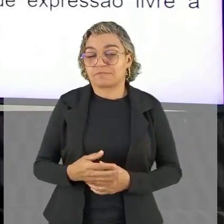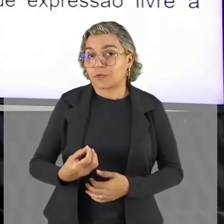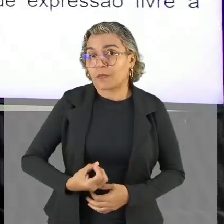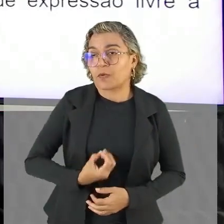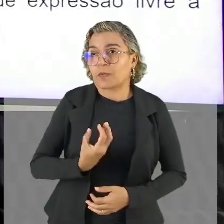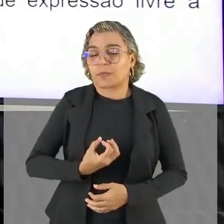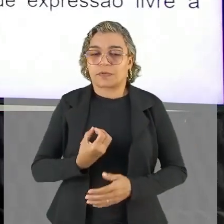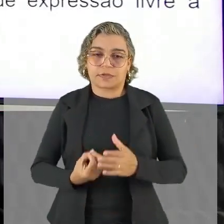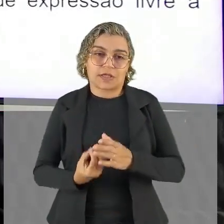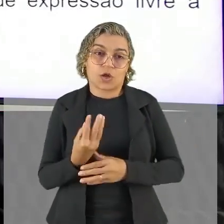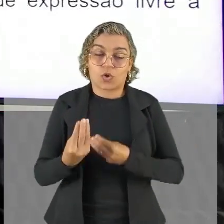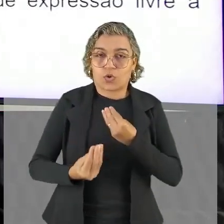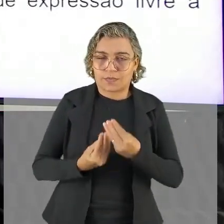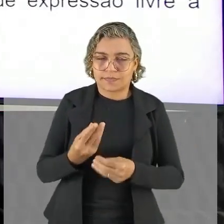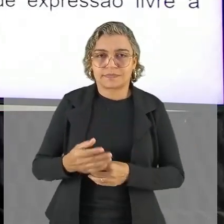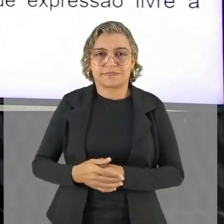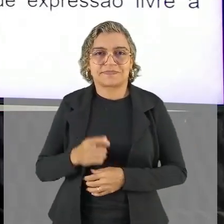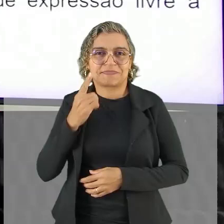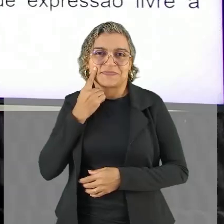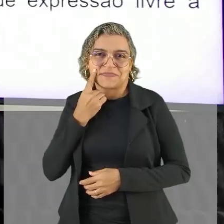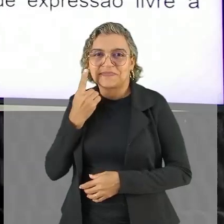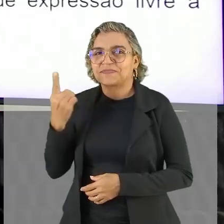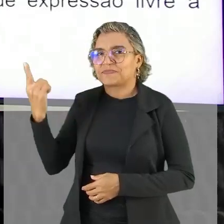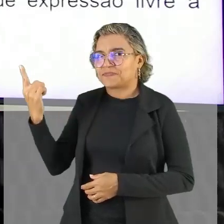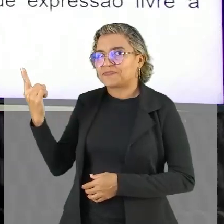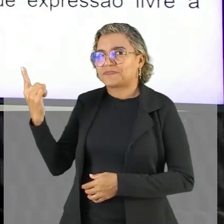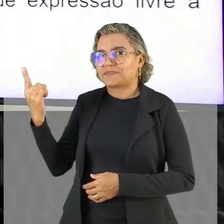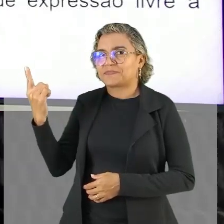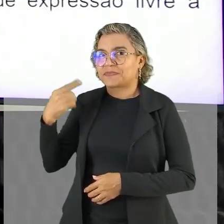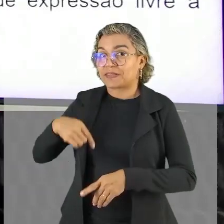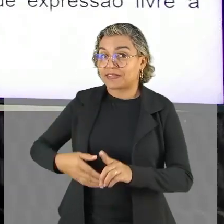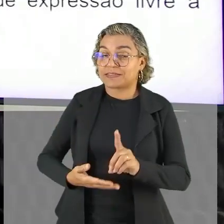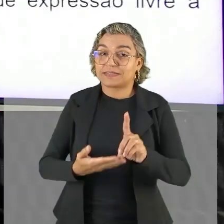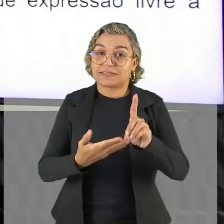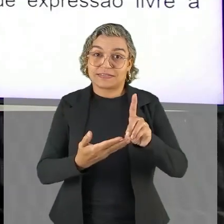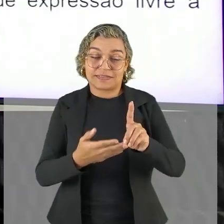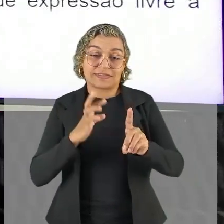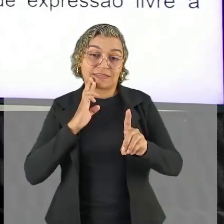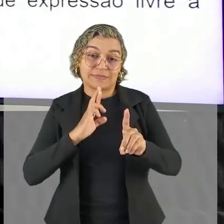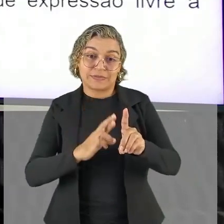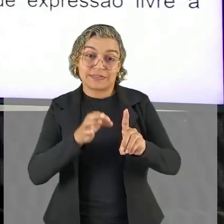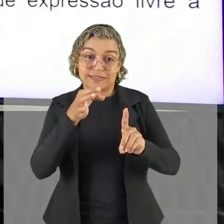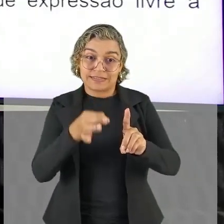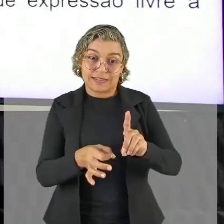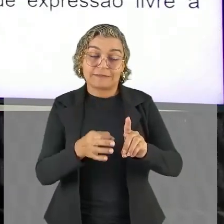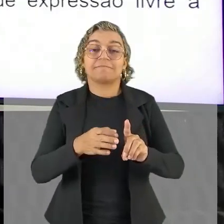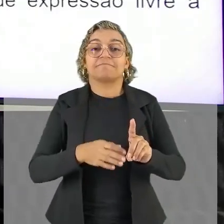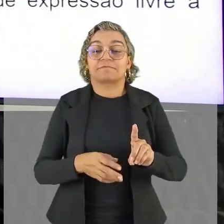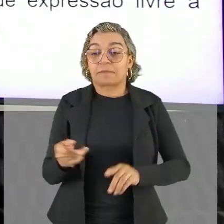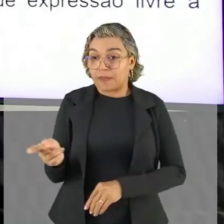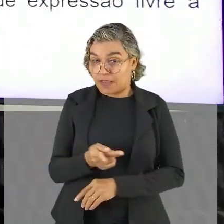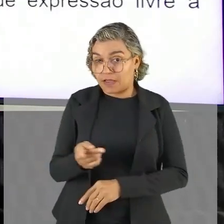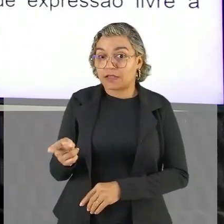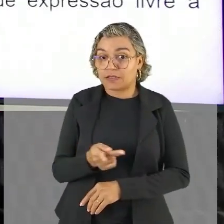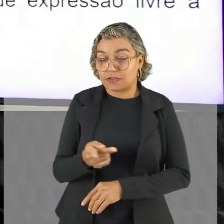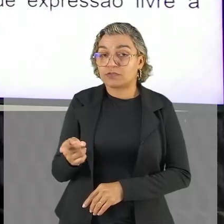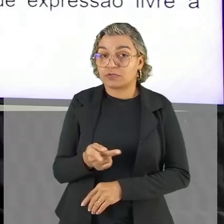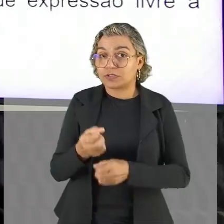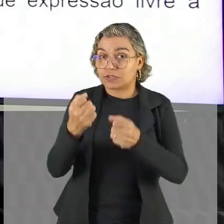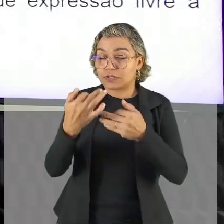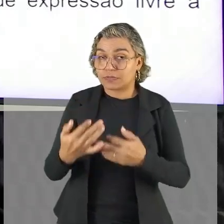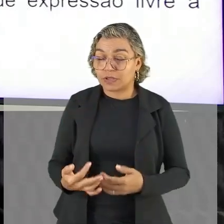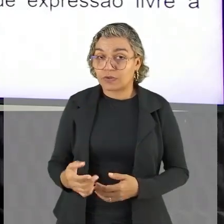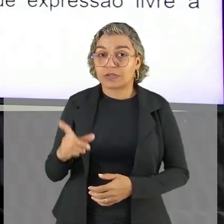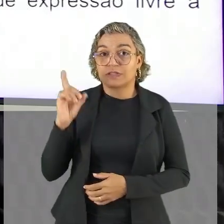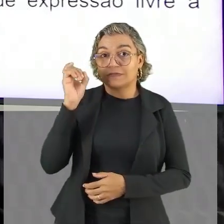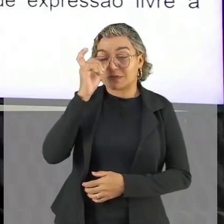criar um poema? Olha só, eles coincidem. Ambos falam da dificuldade de escrever